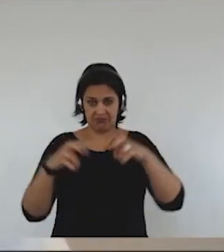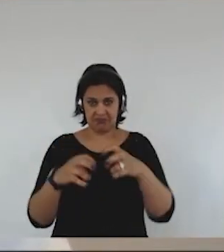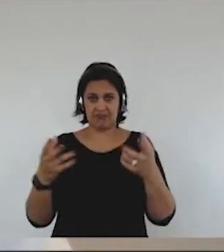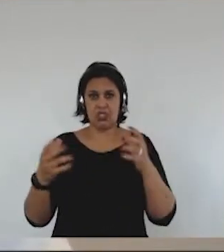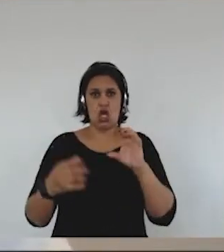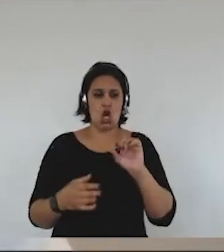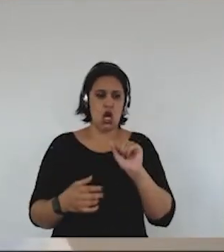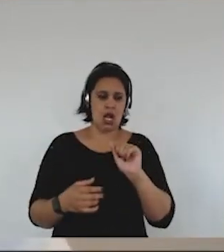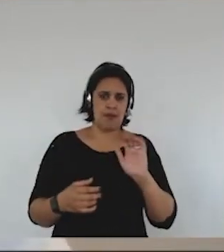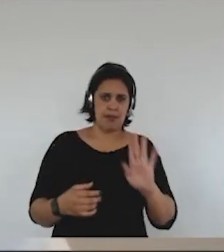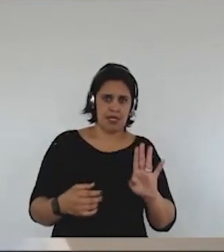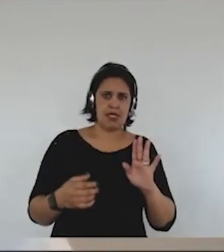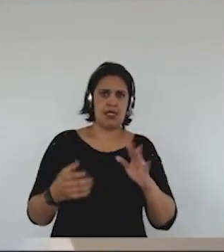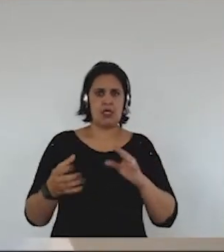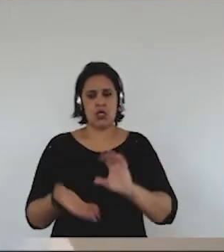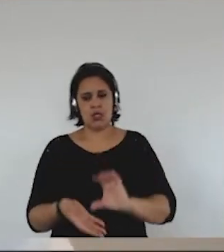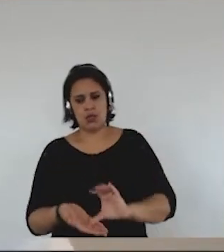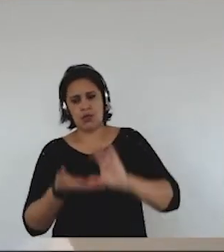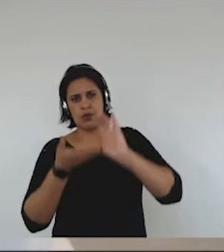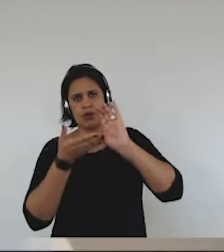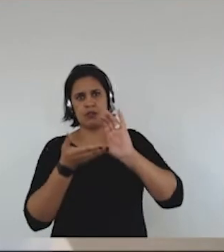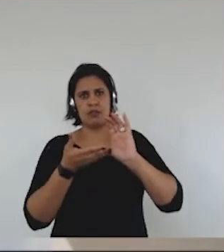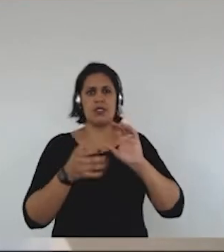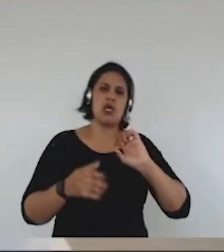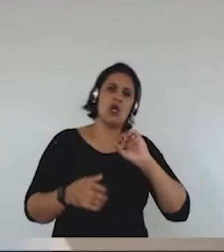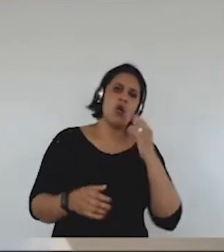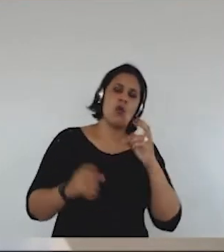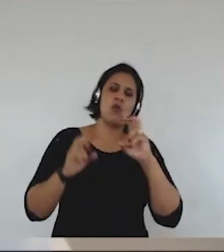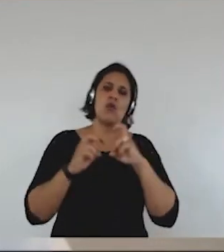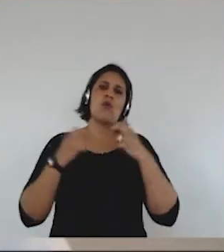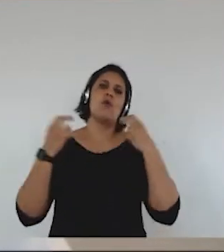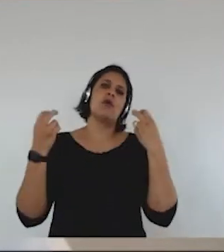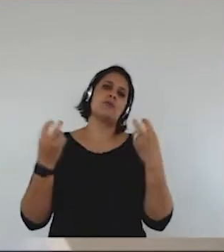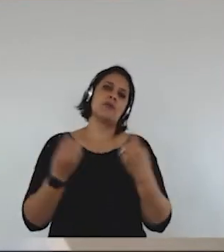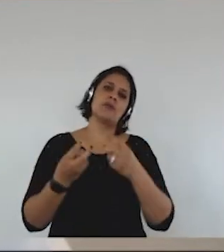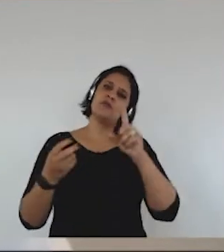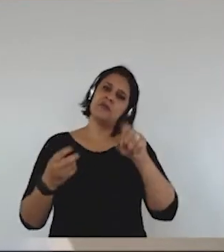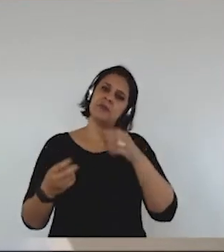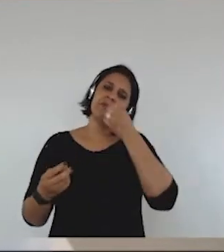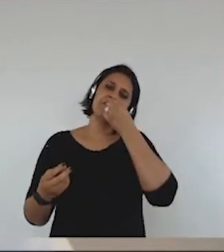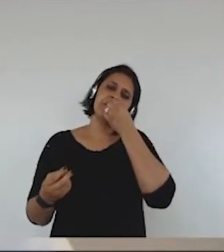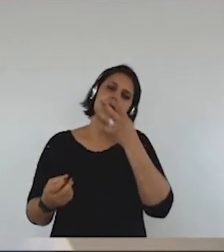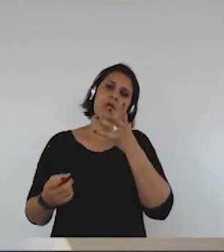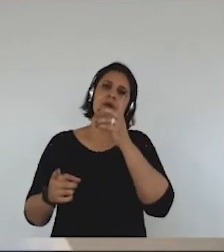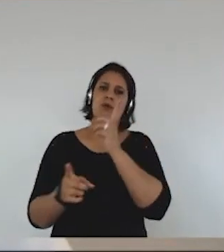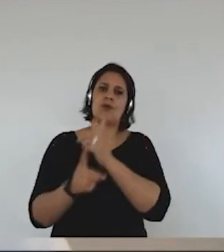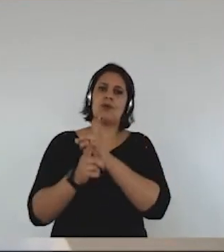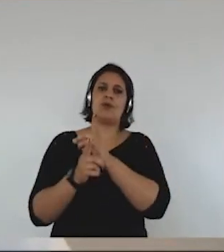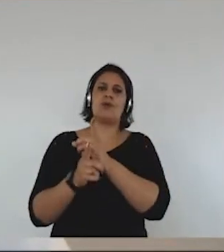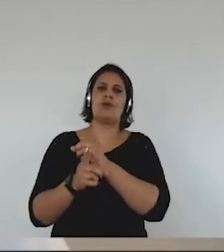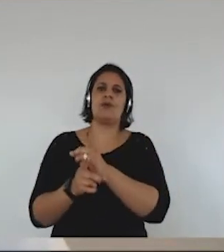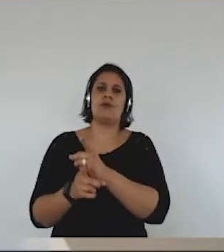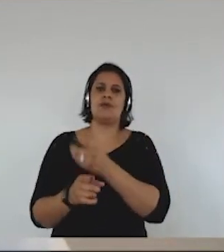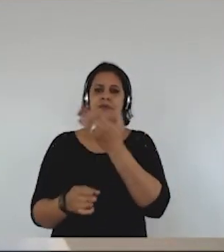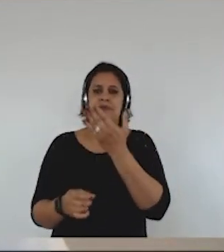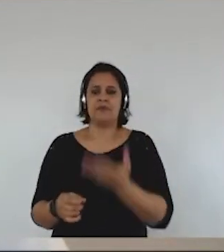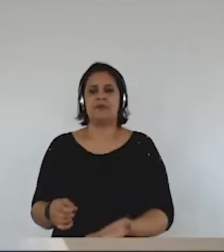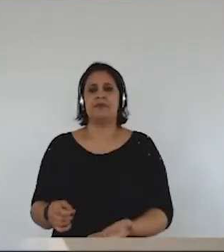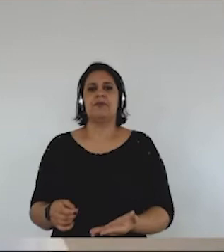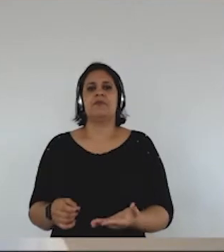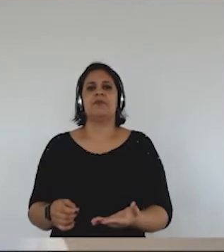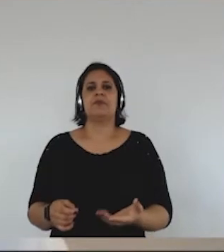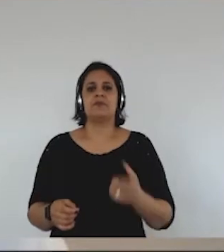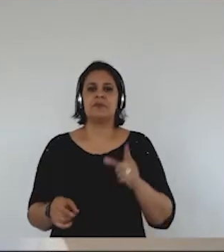conselheiros, enfim, como membros de comissão. Então, é sempre bom encontrar